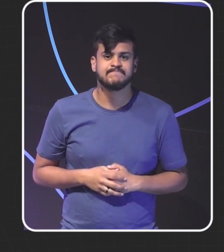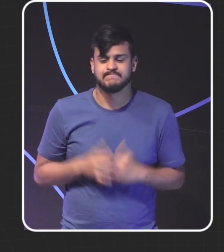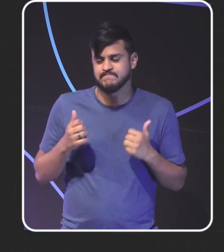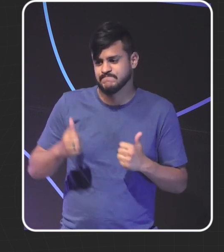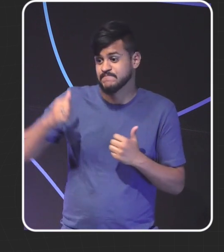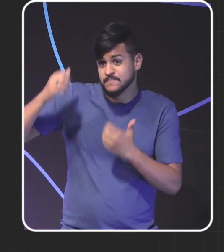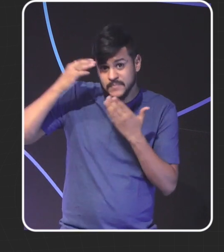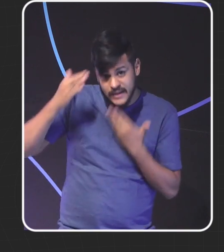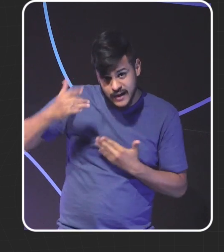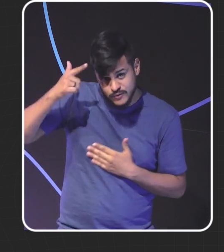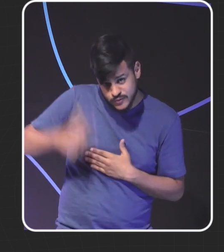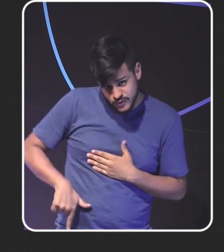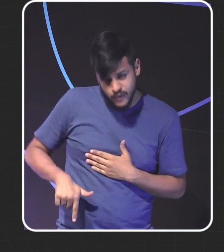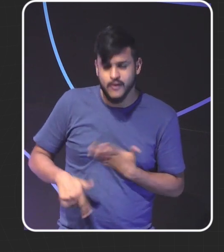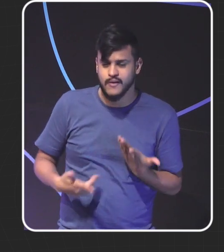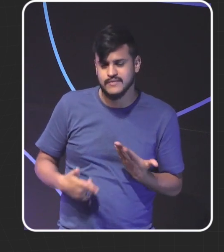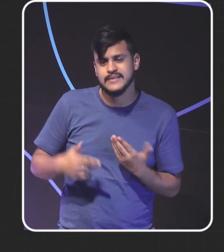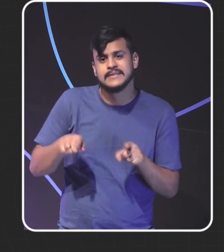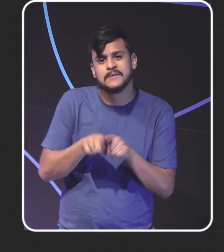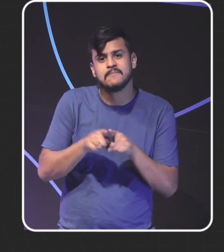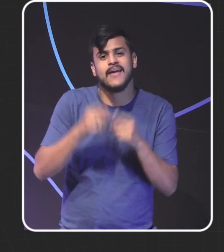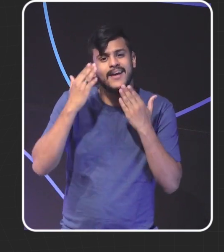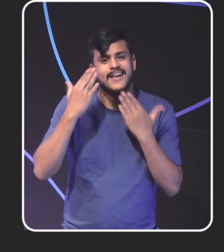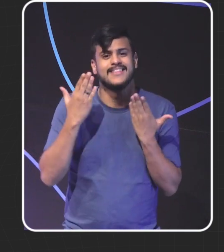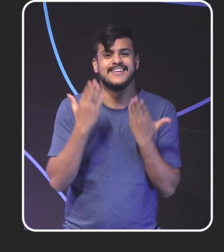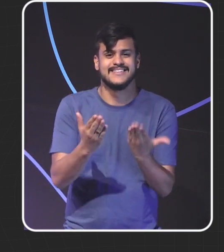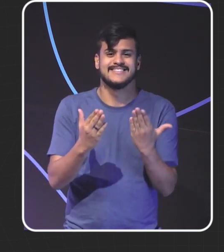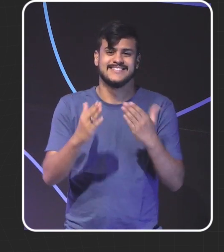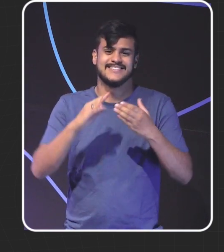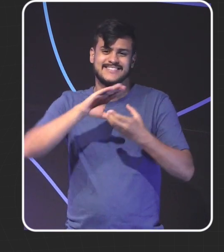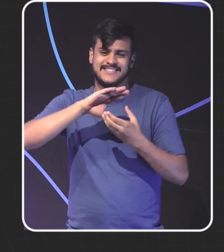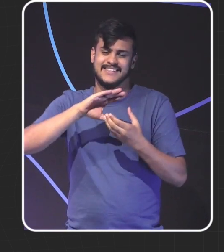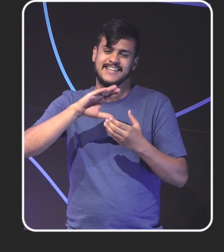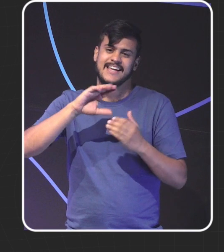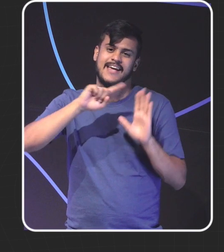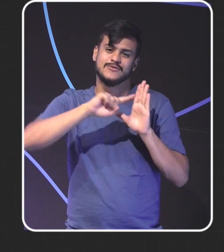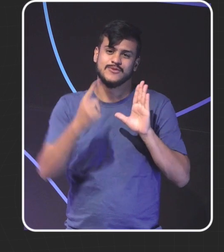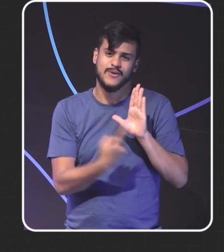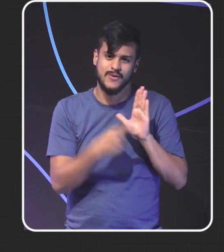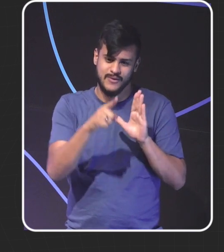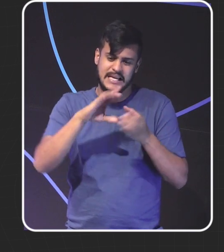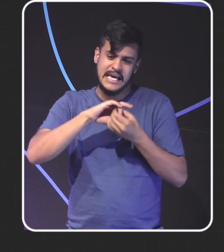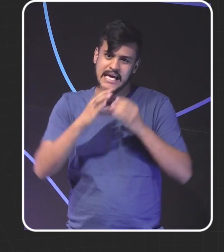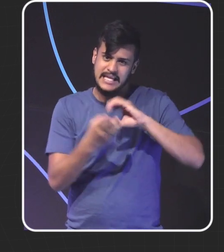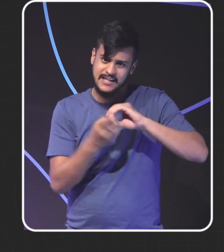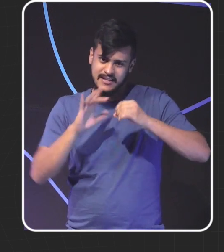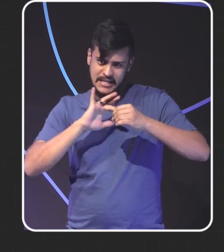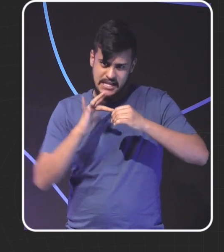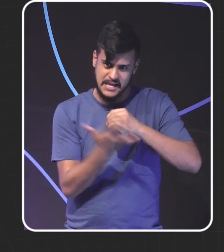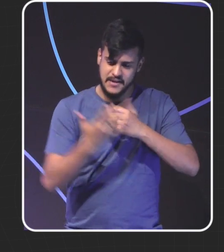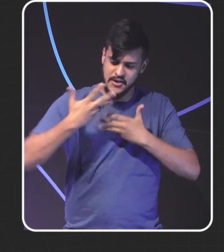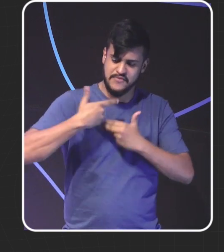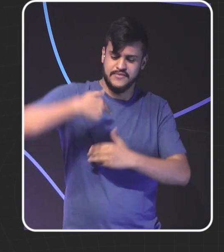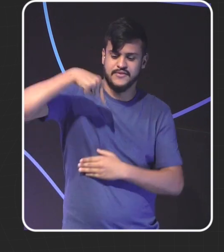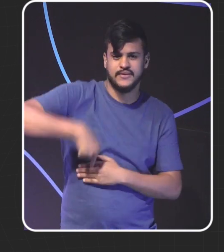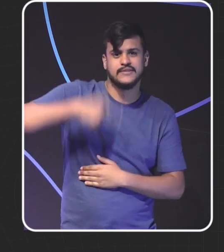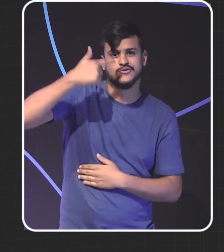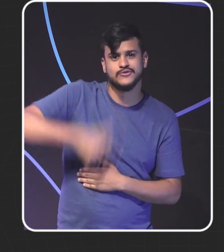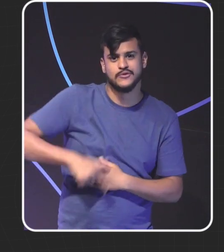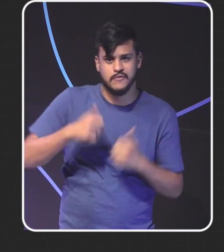Maravilha. Obrigado, Diogo, e agradeço mais uma vez o pessoal da Hand Talk, do Link, pelo convite para poder participar